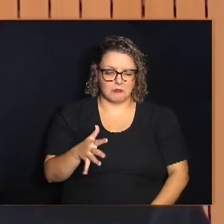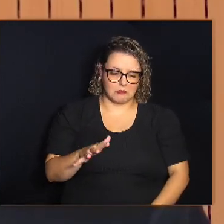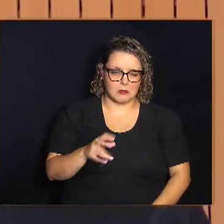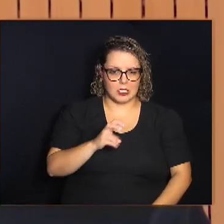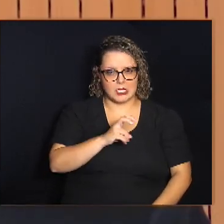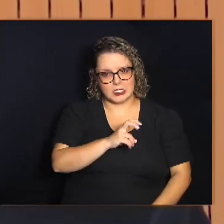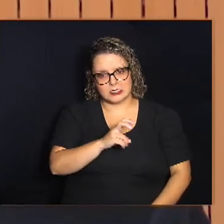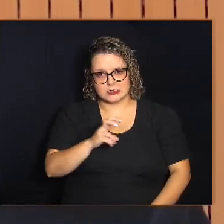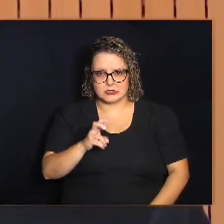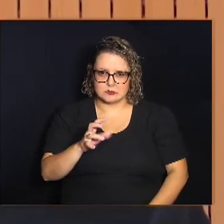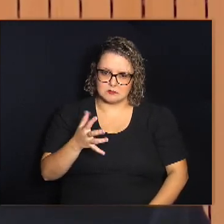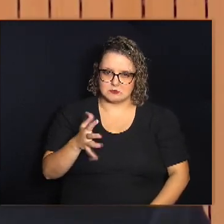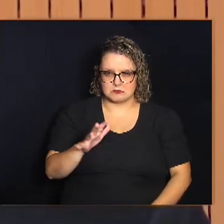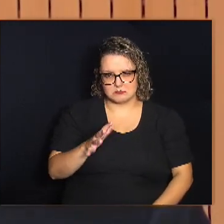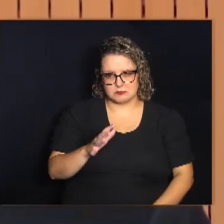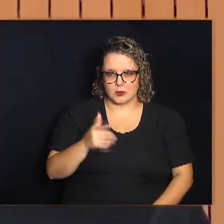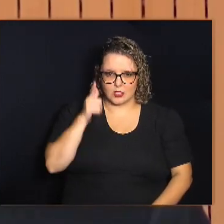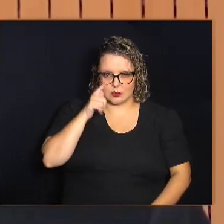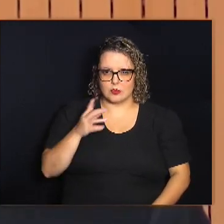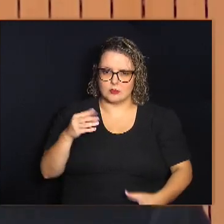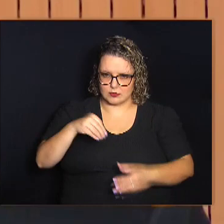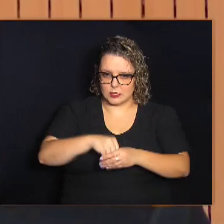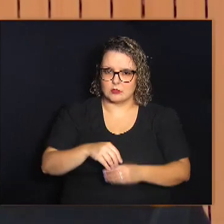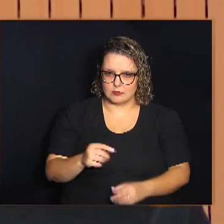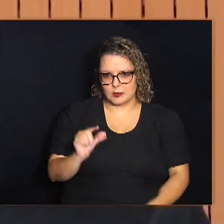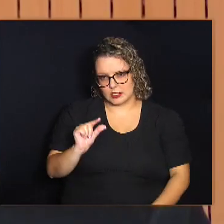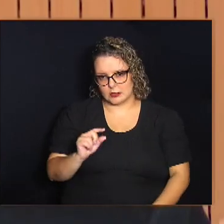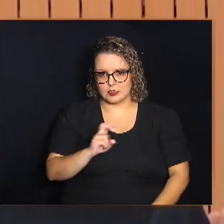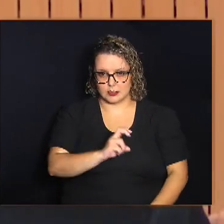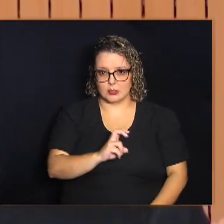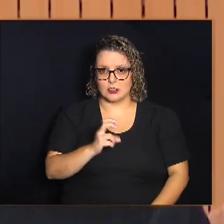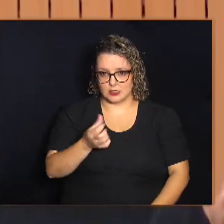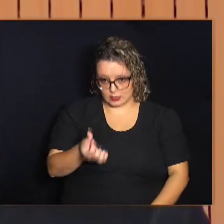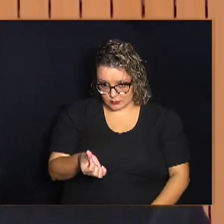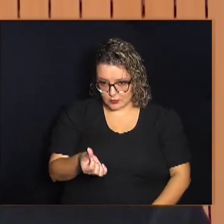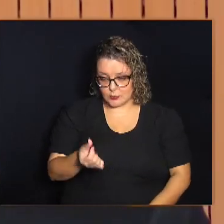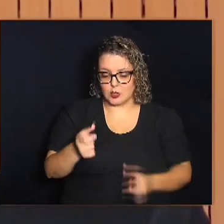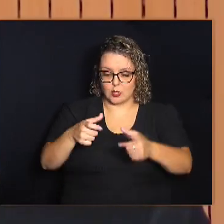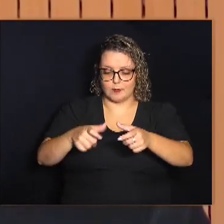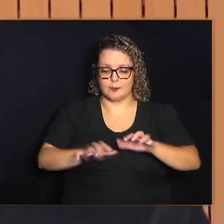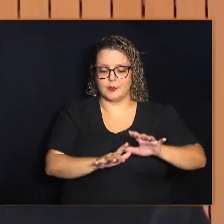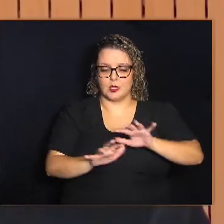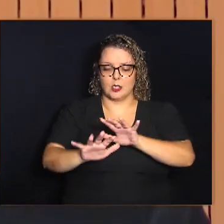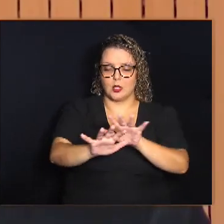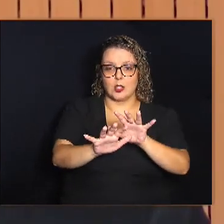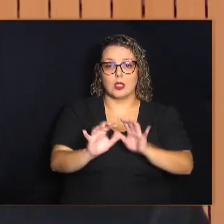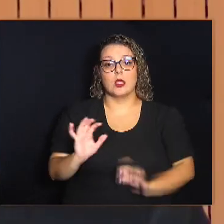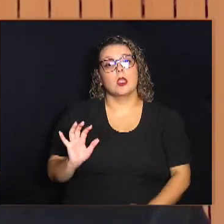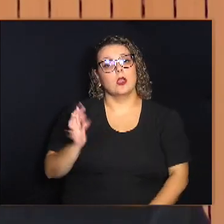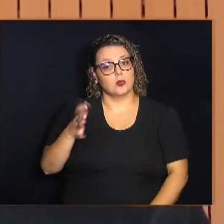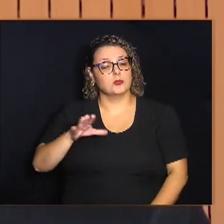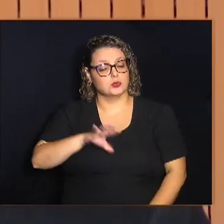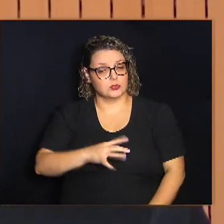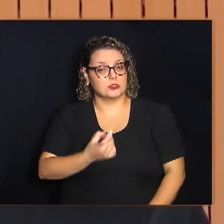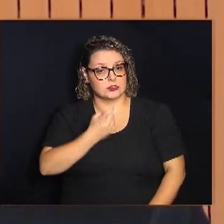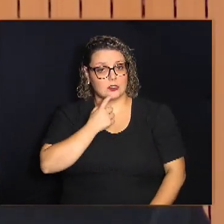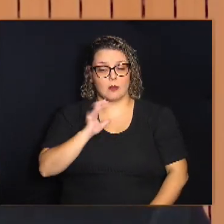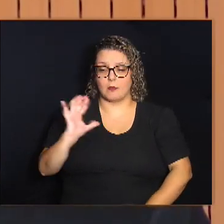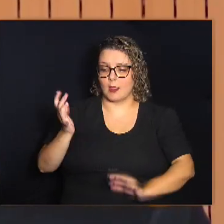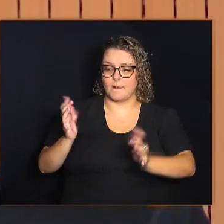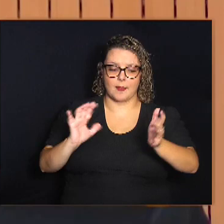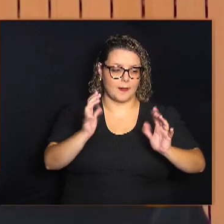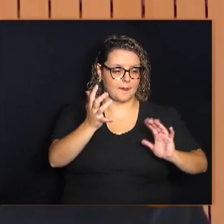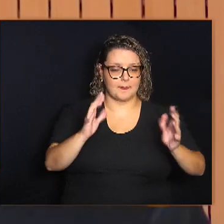apareceu mais um ali que a gente conseguiu pequeno, né? Então são 56 blocos que aconteceram na cidade de Campinas,